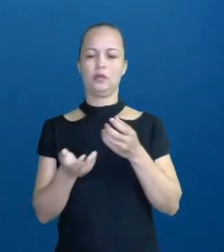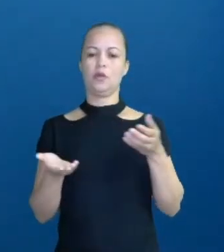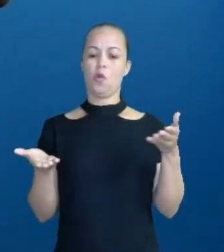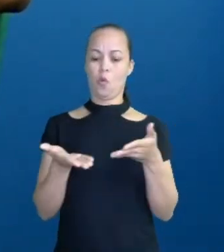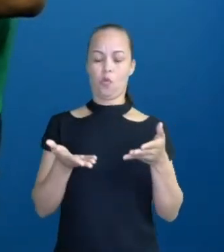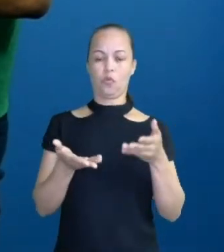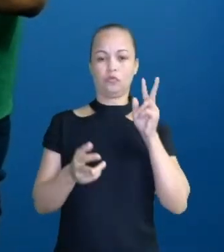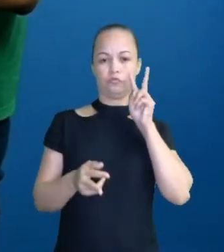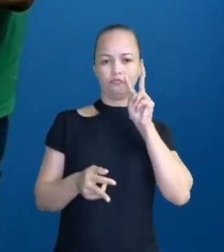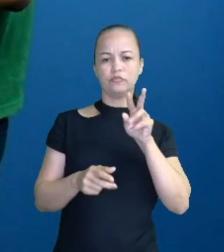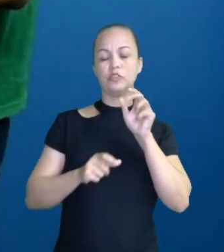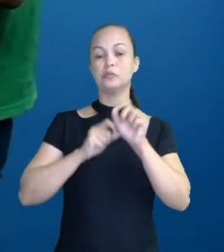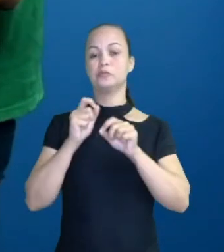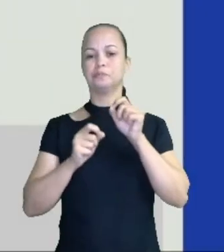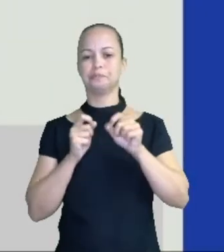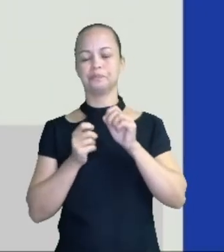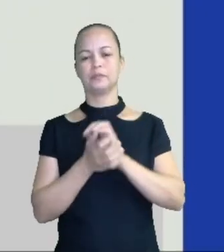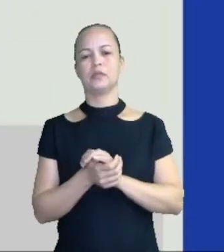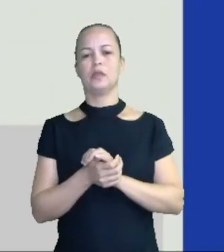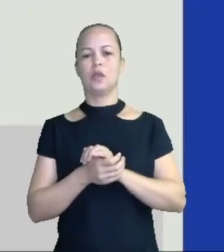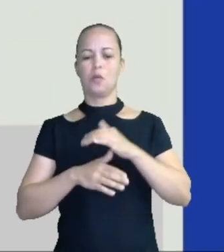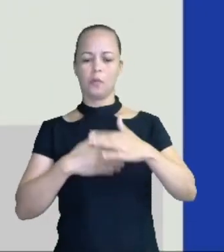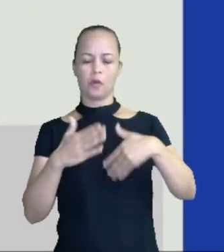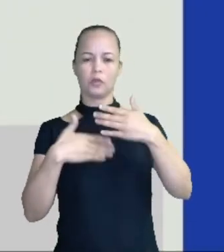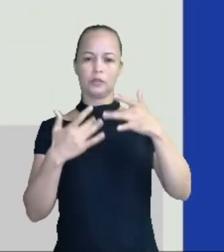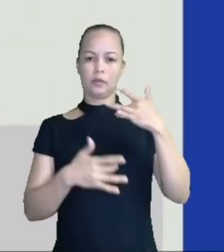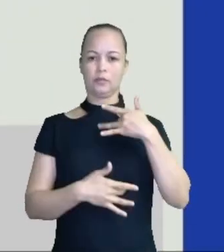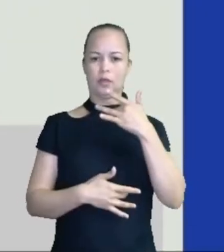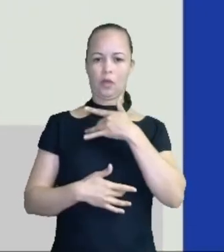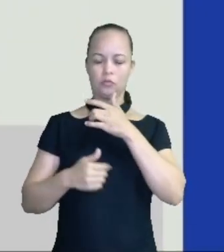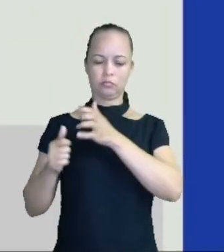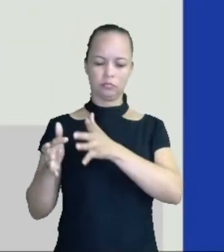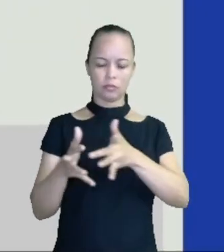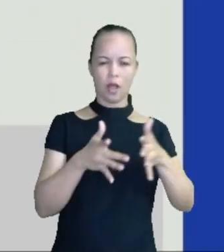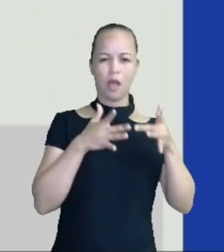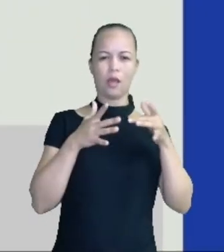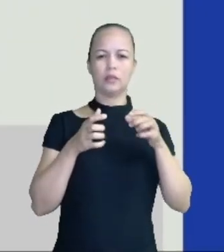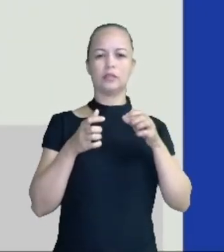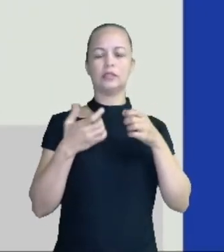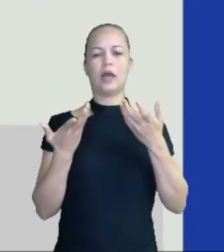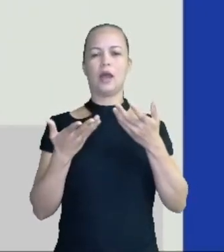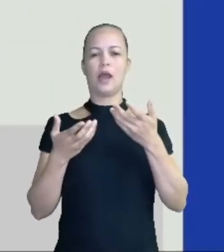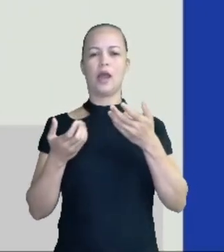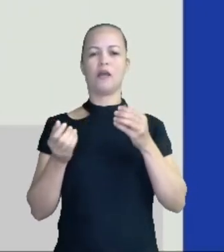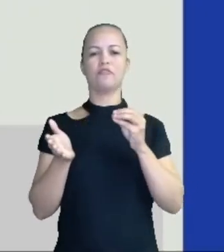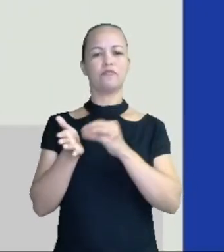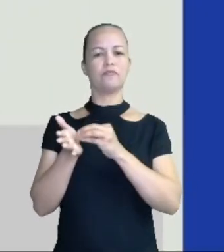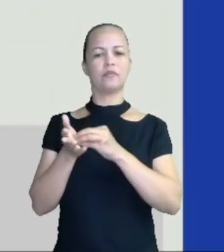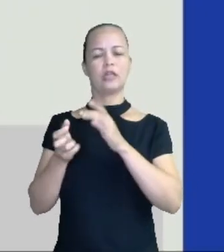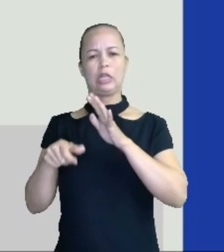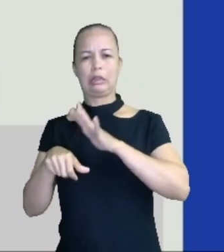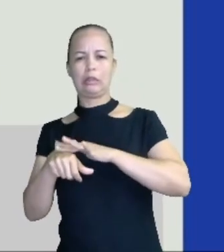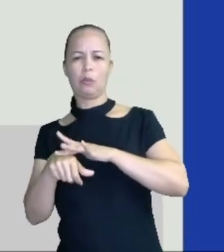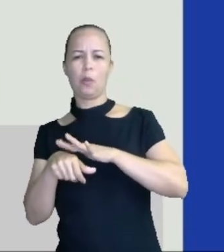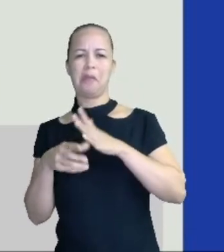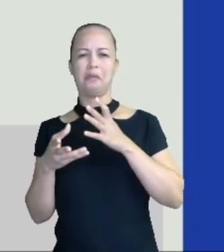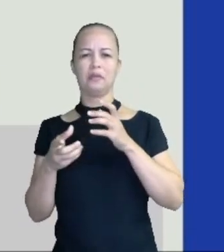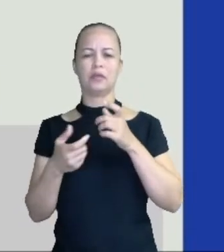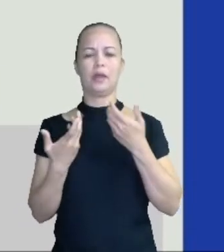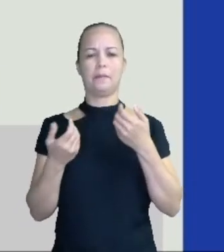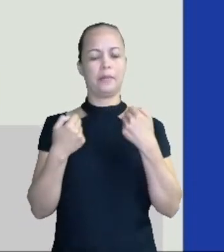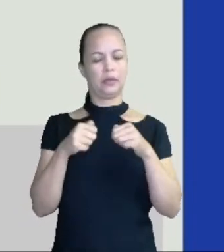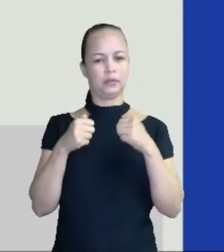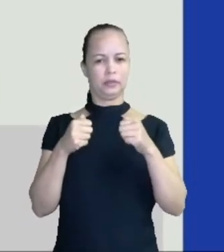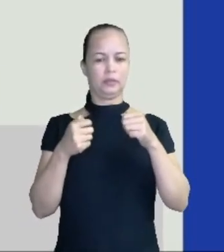viu que o processo de saúde vai muito além da ausência de doenças, tá certo? É preciso considerar o